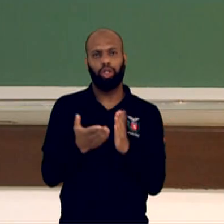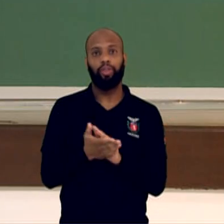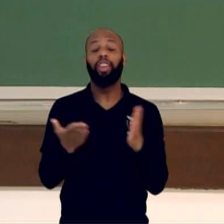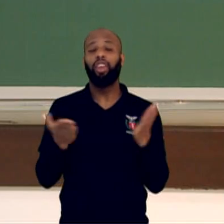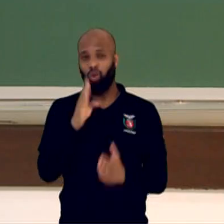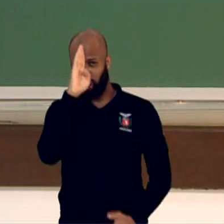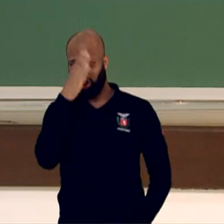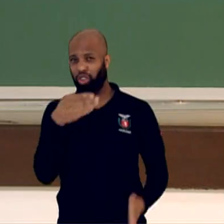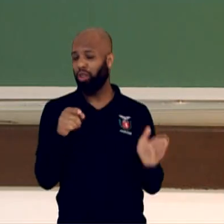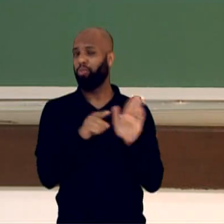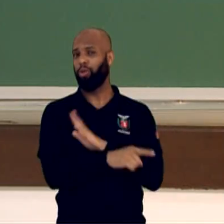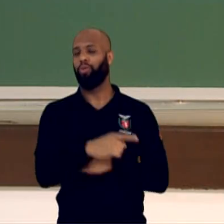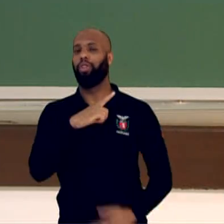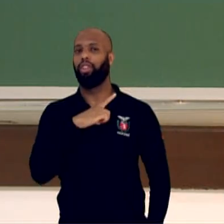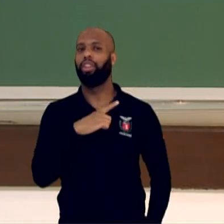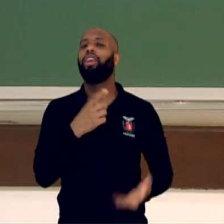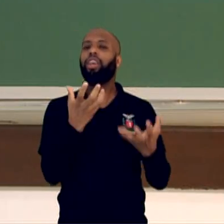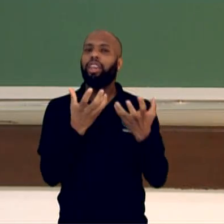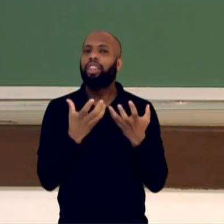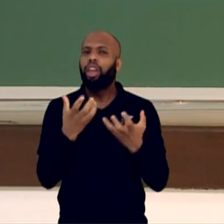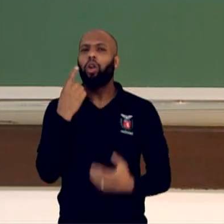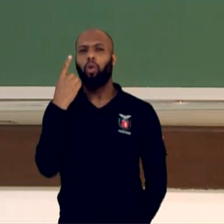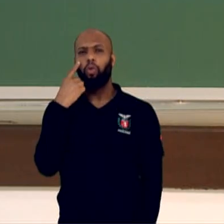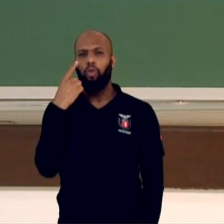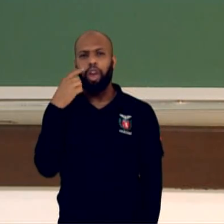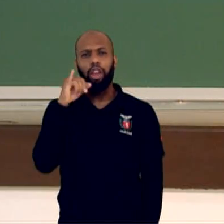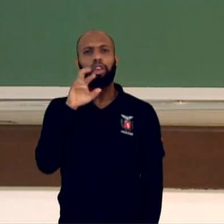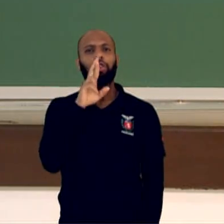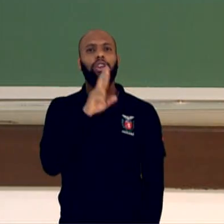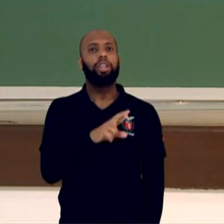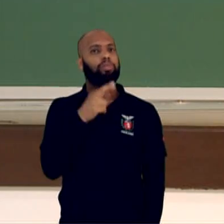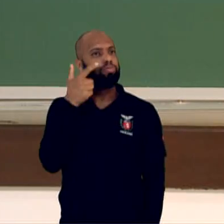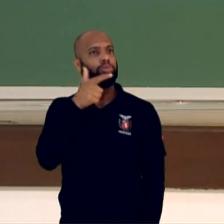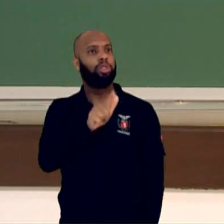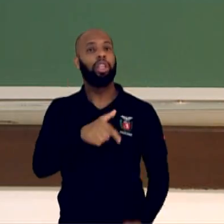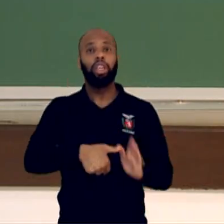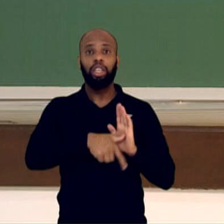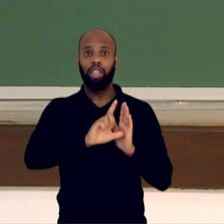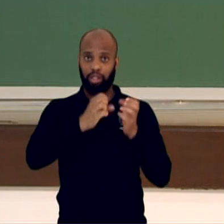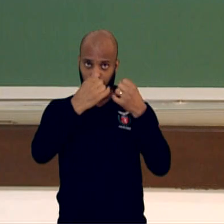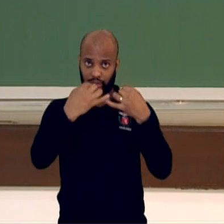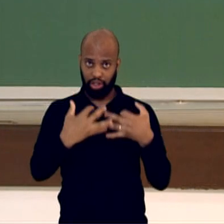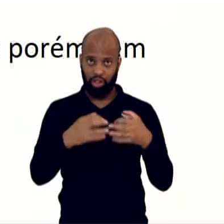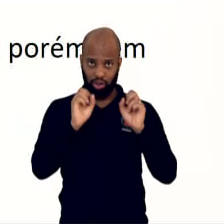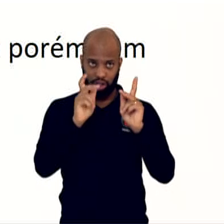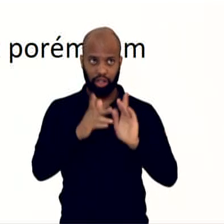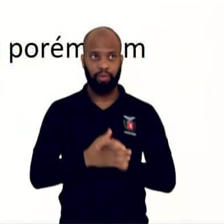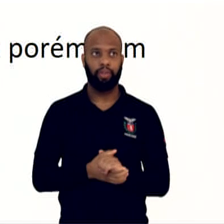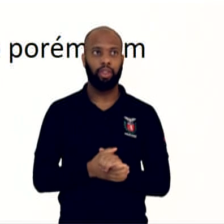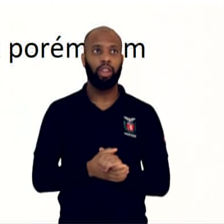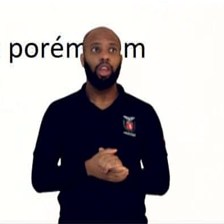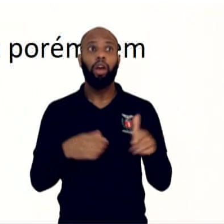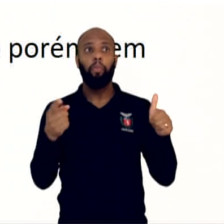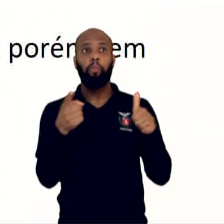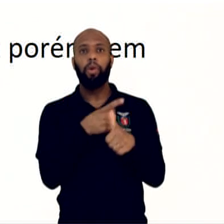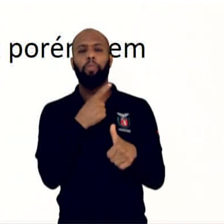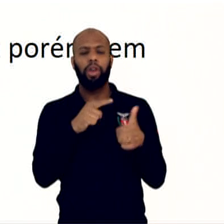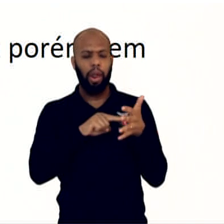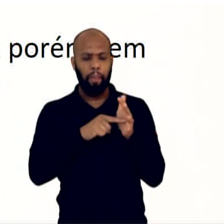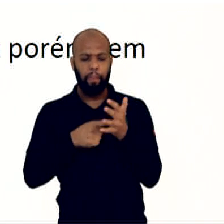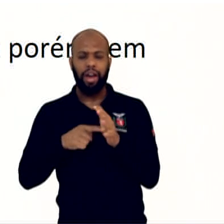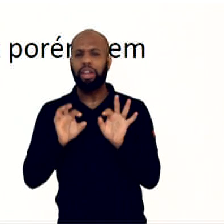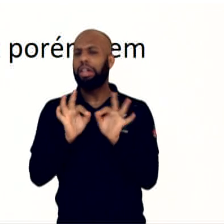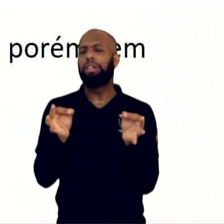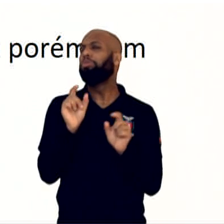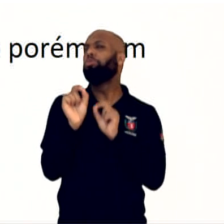começar direto com o quiz, porque eu quero ver se vocês conseguem responder sozinhos antes da explicação, tá? Primeiro aqui, máquinas